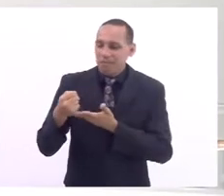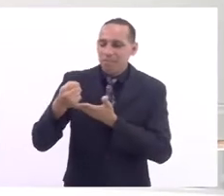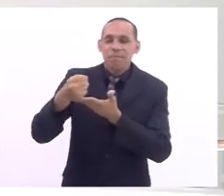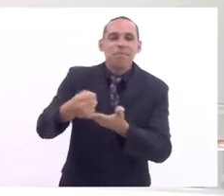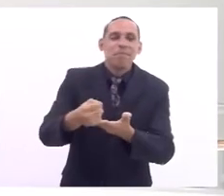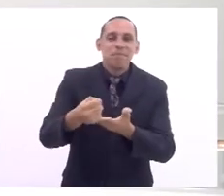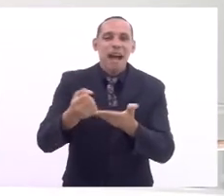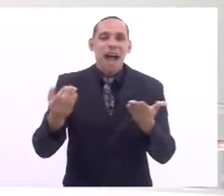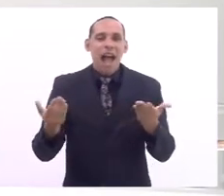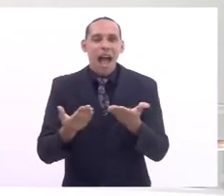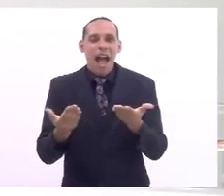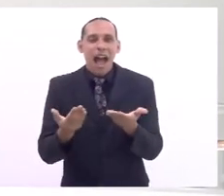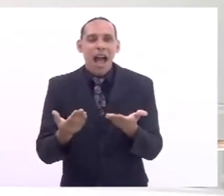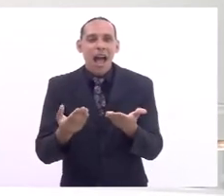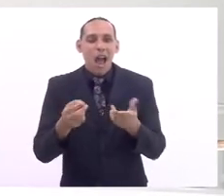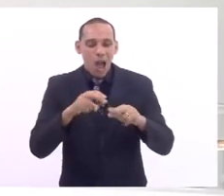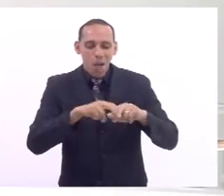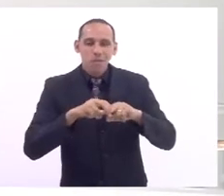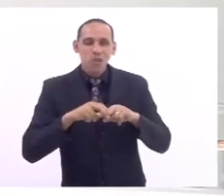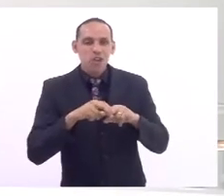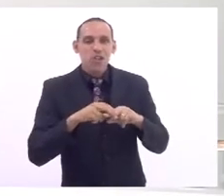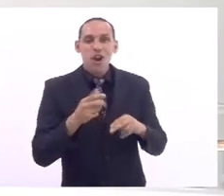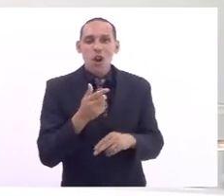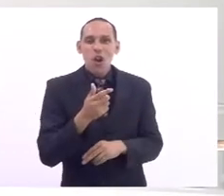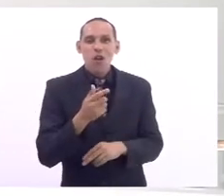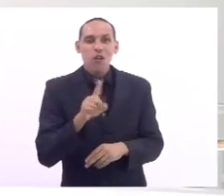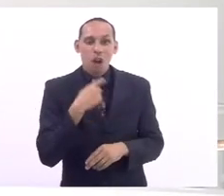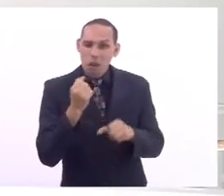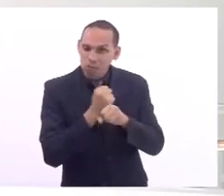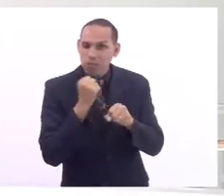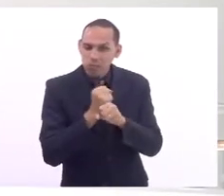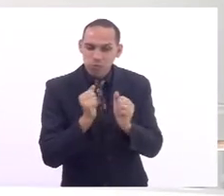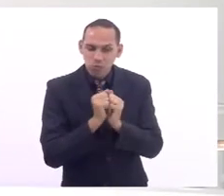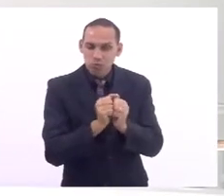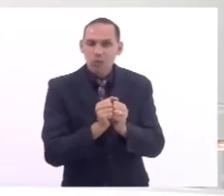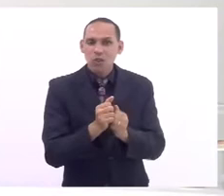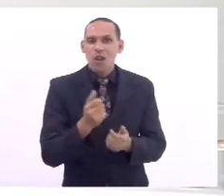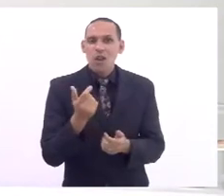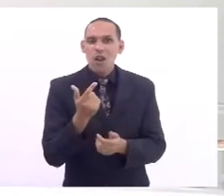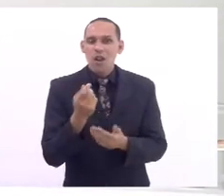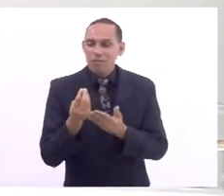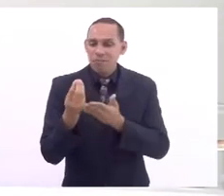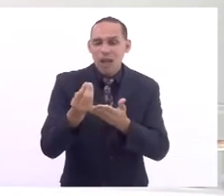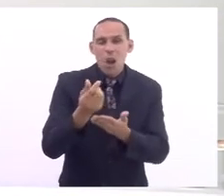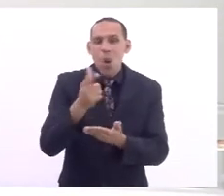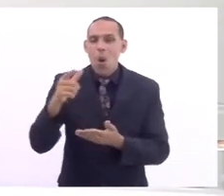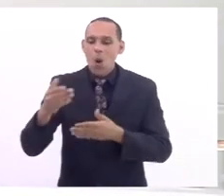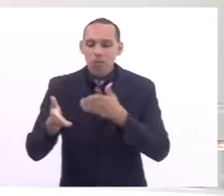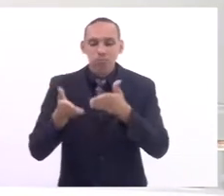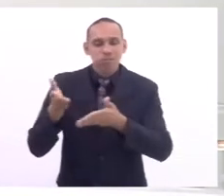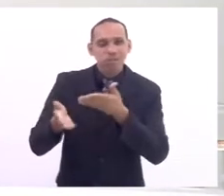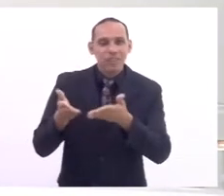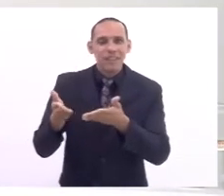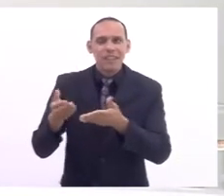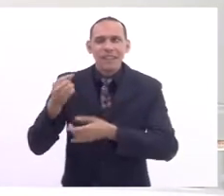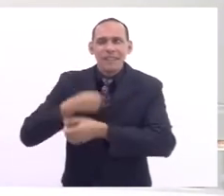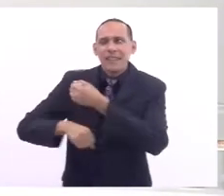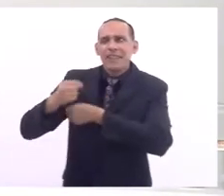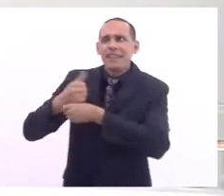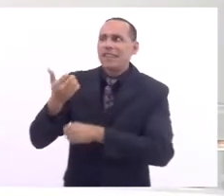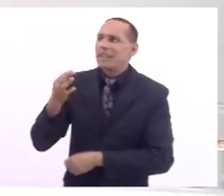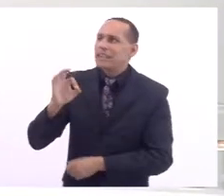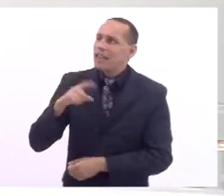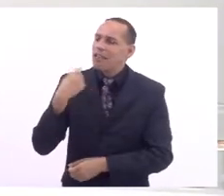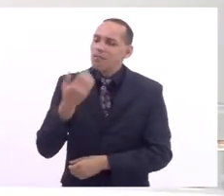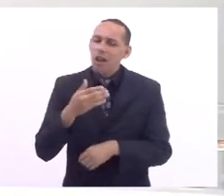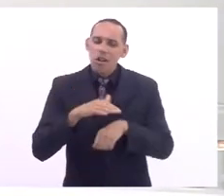né de uma causa que foi construída juntas que a gente né dez anos atrás O que que a gente queria quando a gente começou a